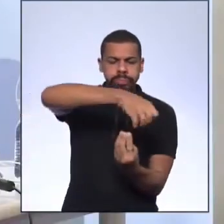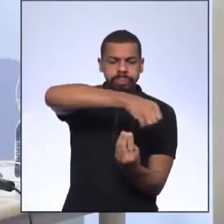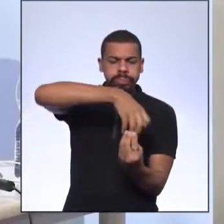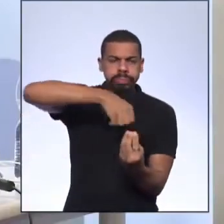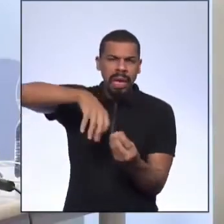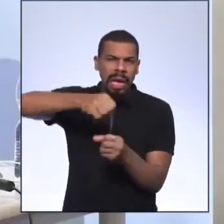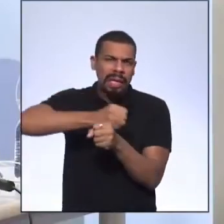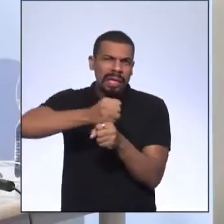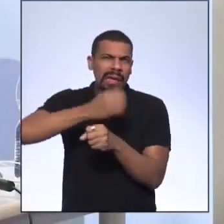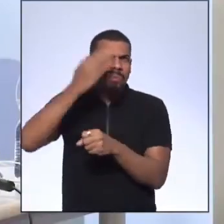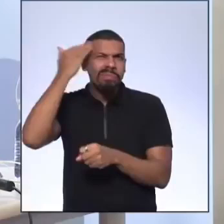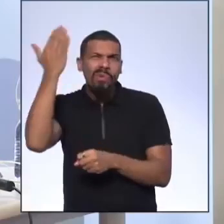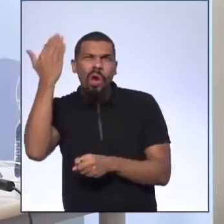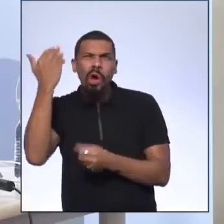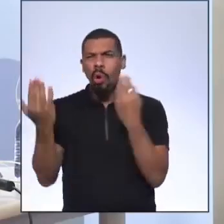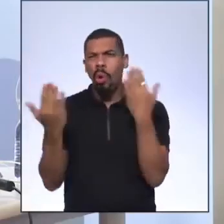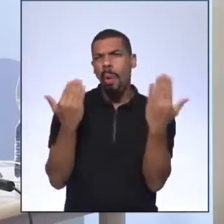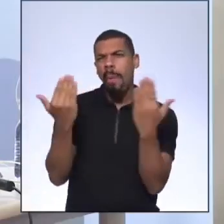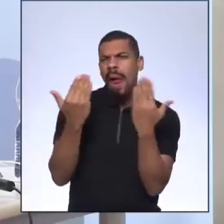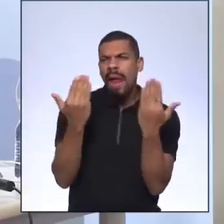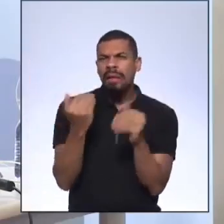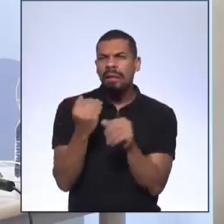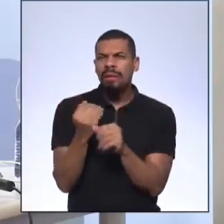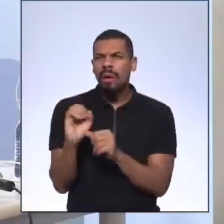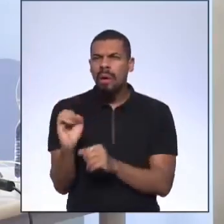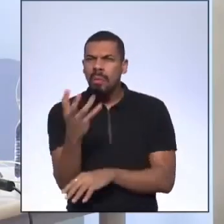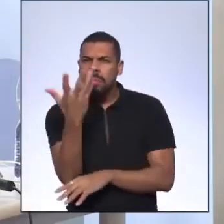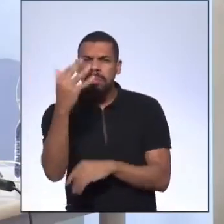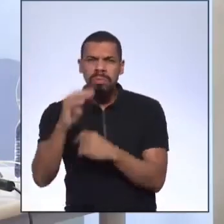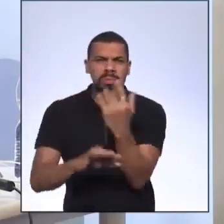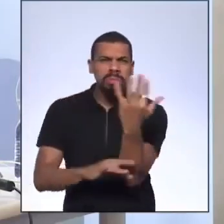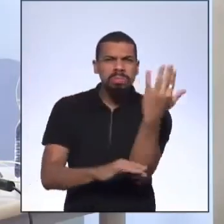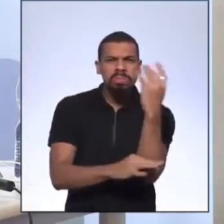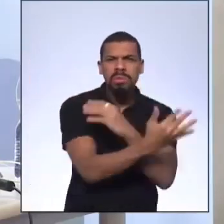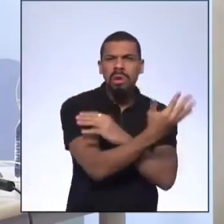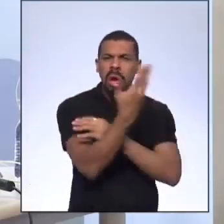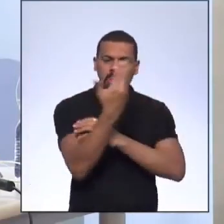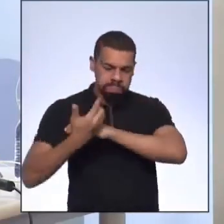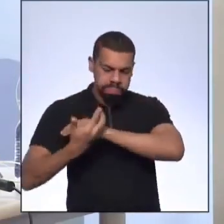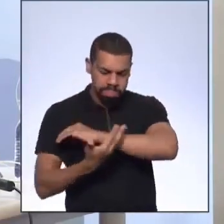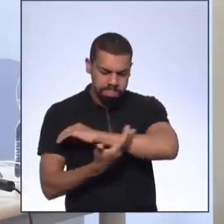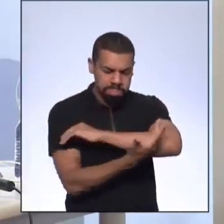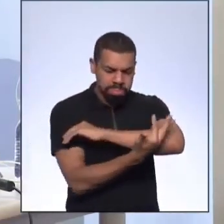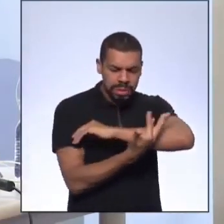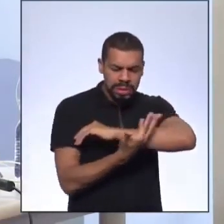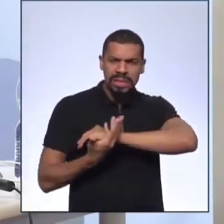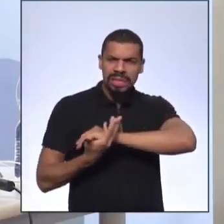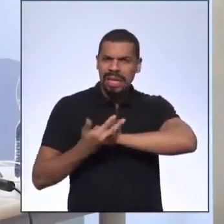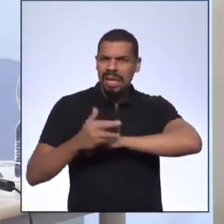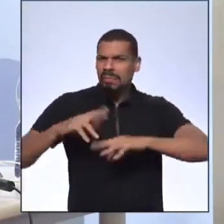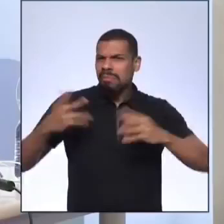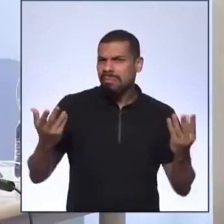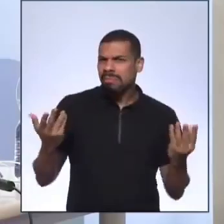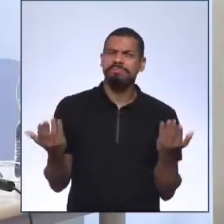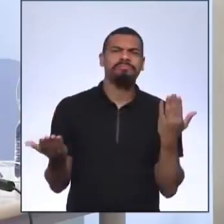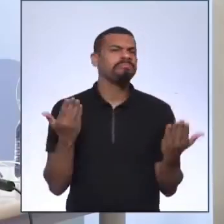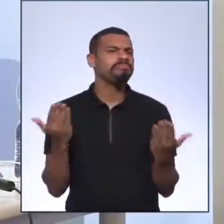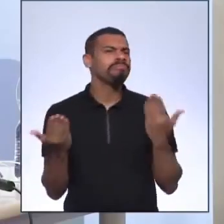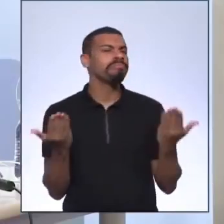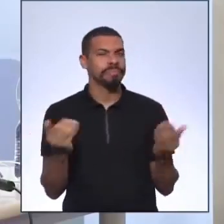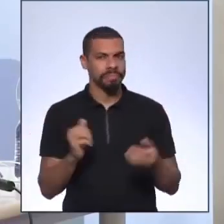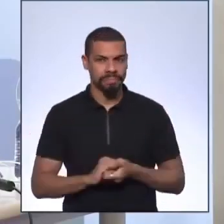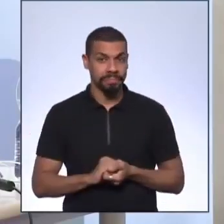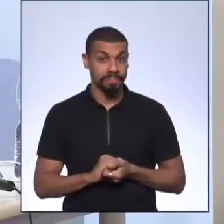plantas, né, Aline? Então, sempre ficou essa questão, então, o fungo é planta, encaixa em planta, não encaixa em